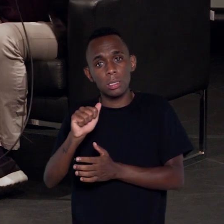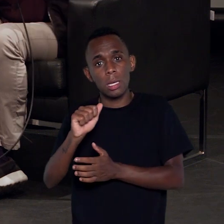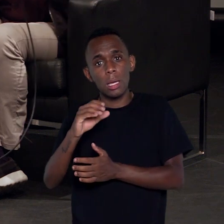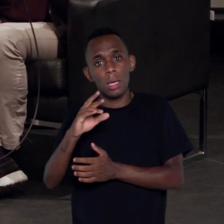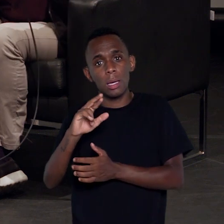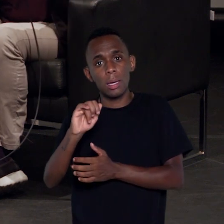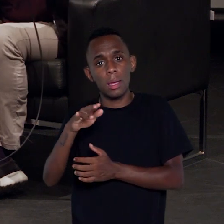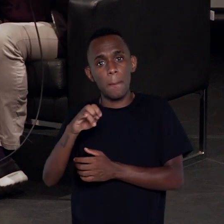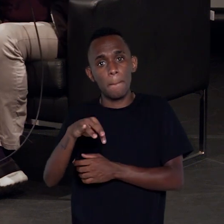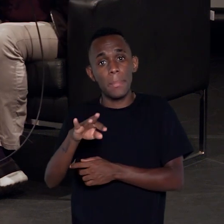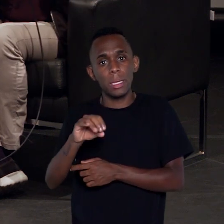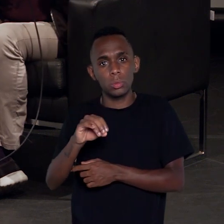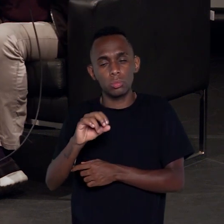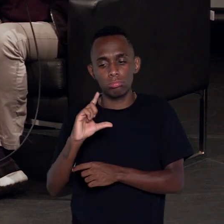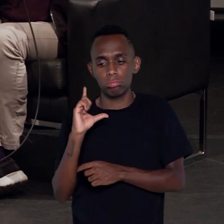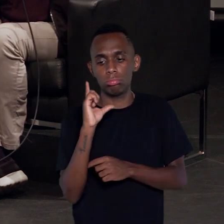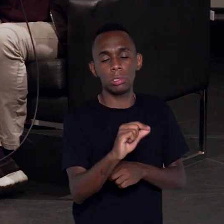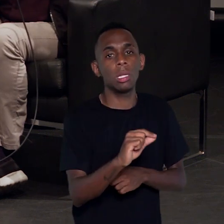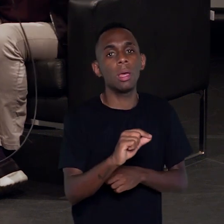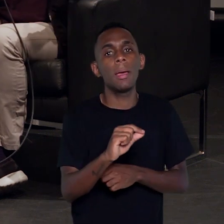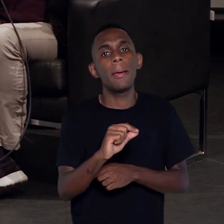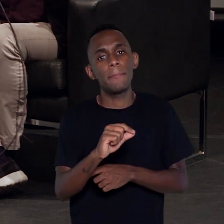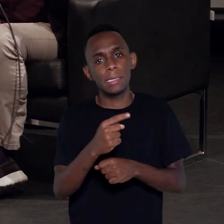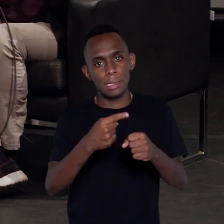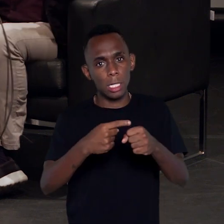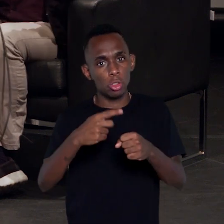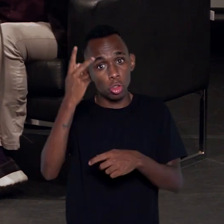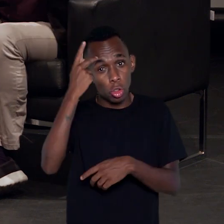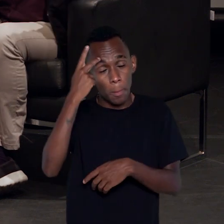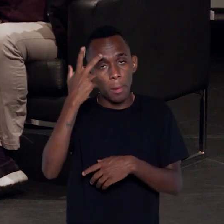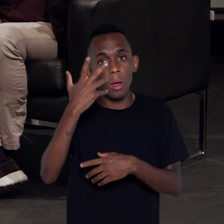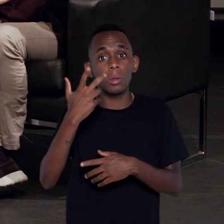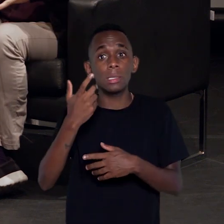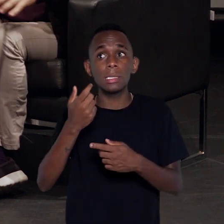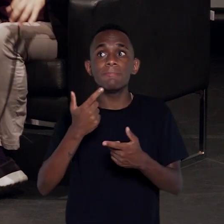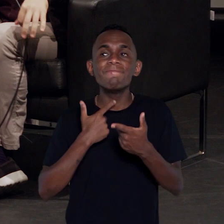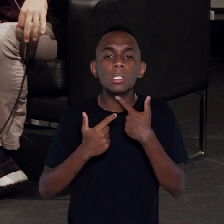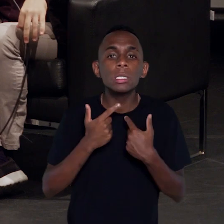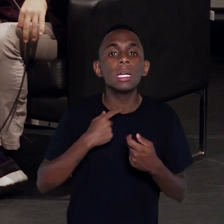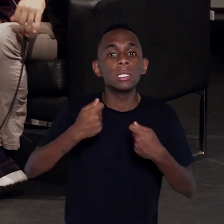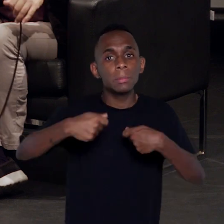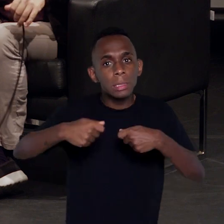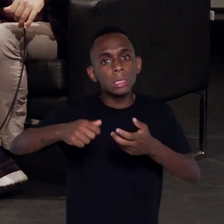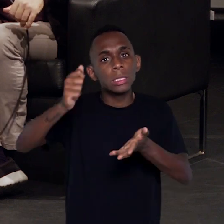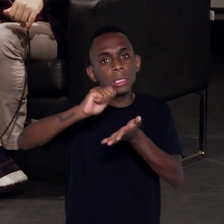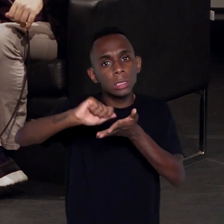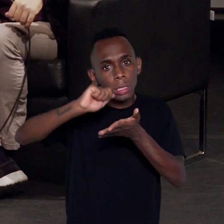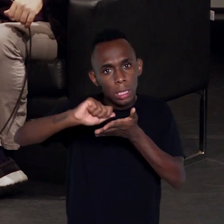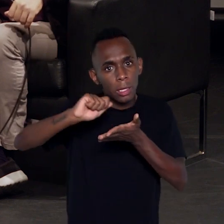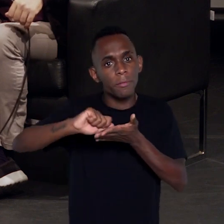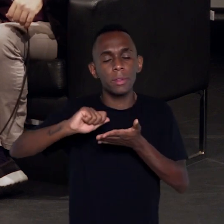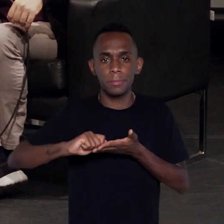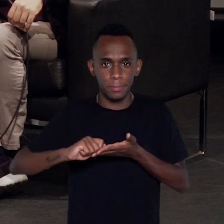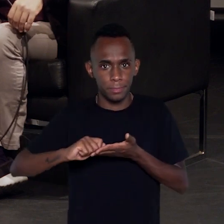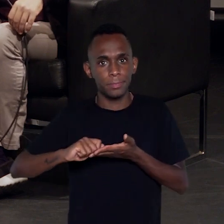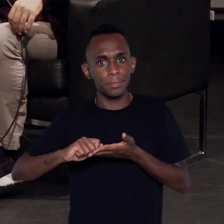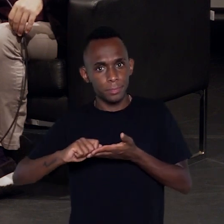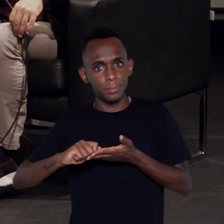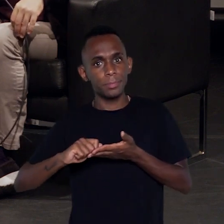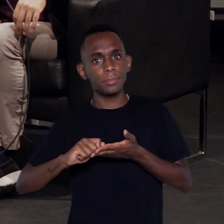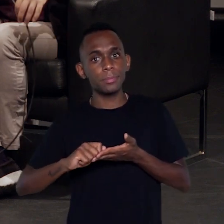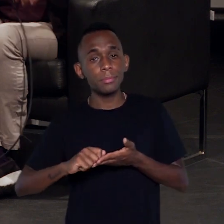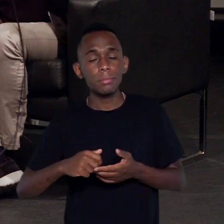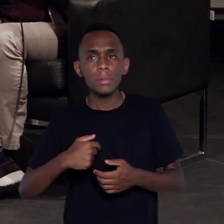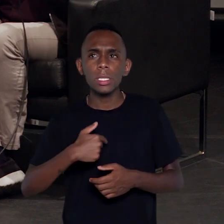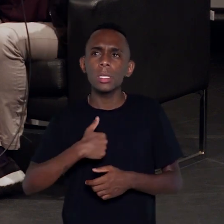E ela sai desse lugar e vem e é movida por essa necessidade de escrever que nunca deixou a Carolina Maria de